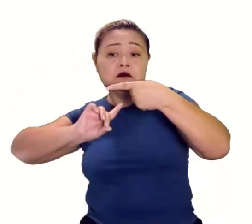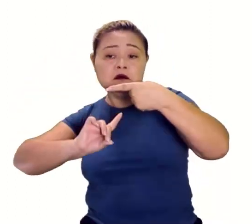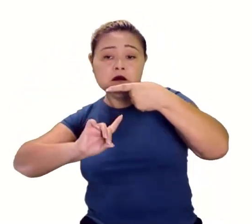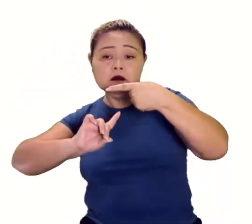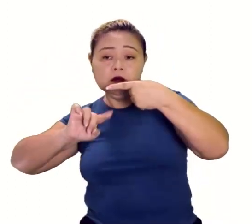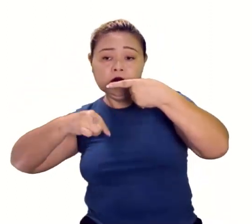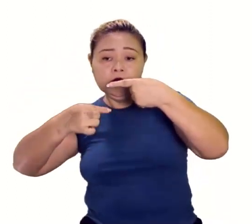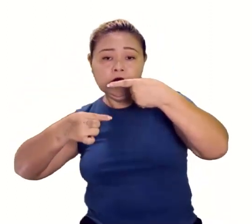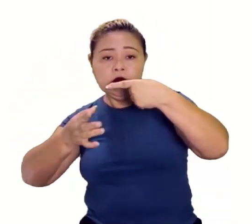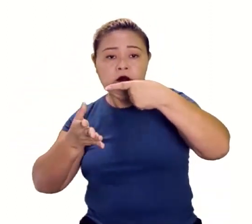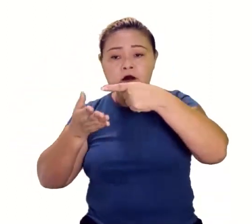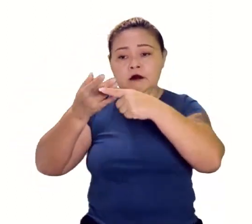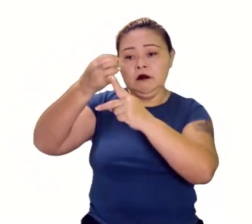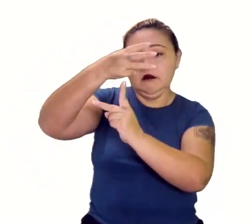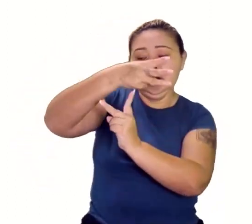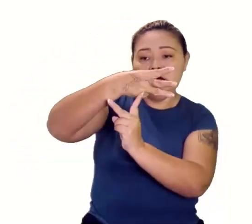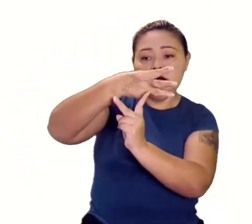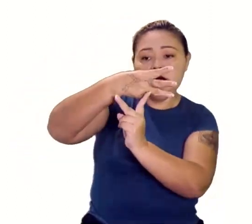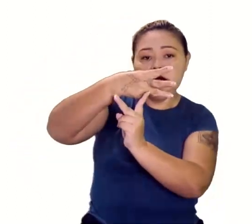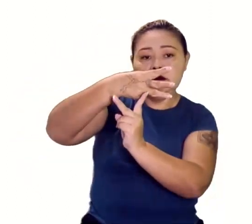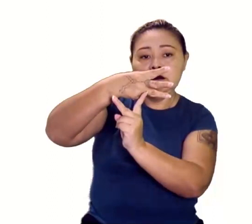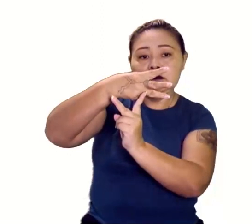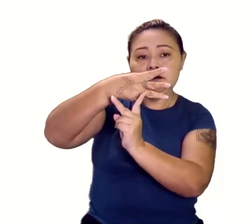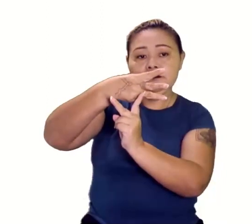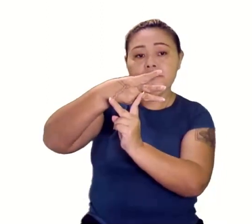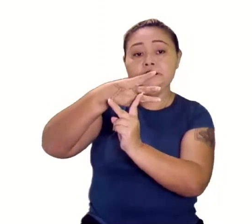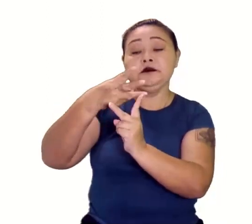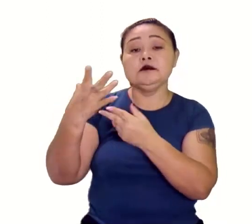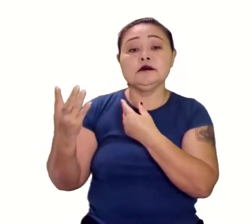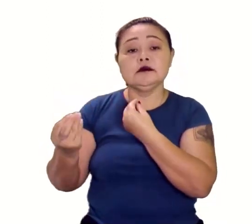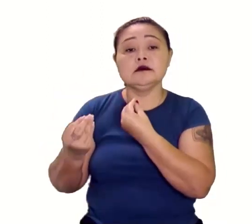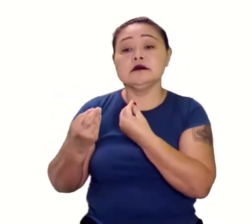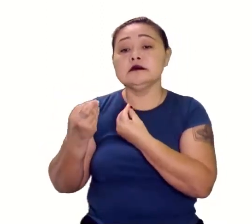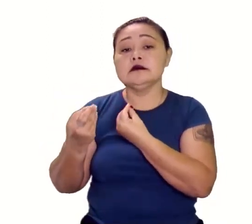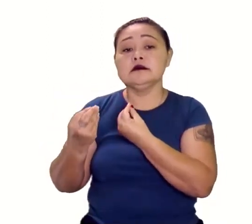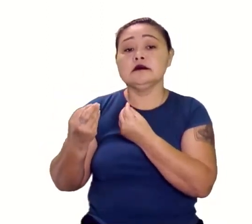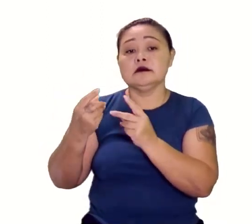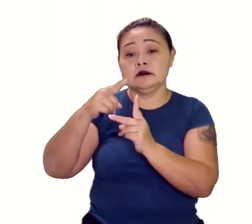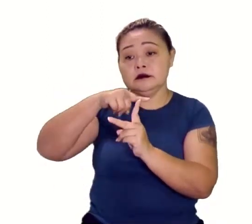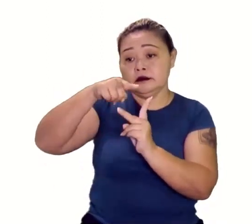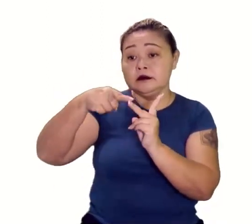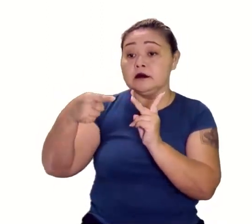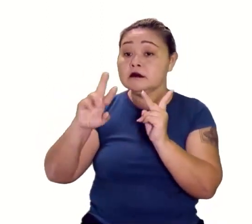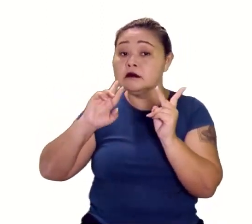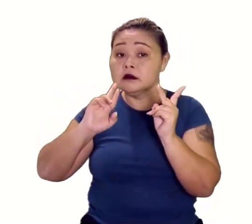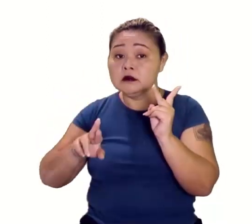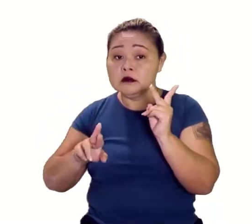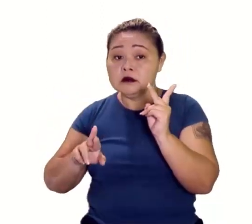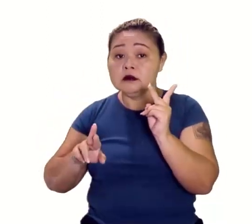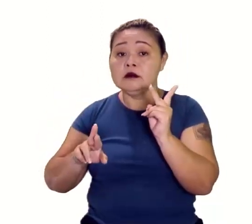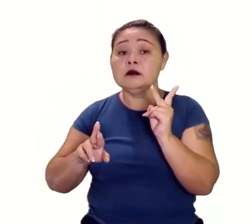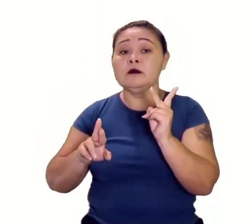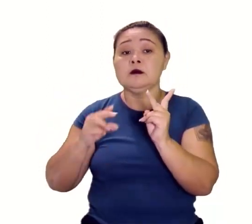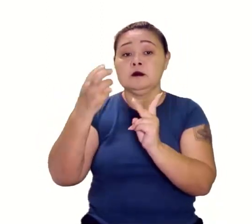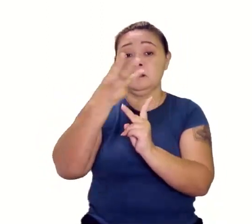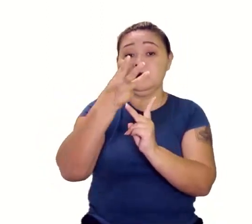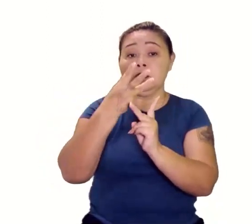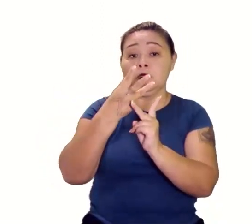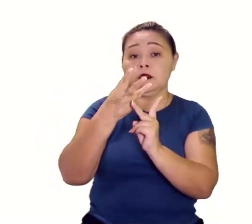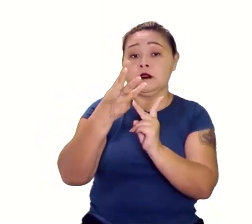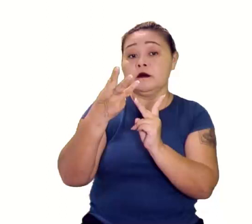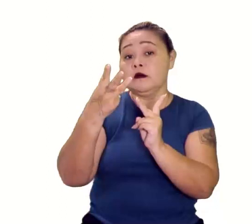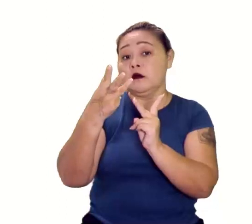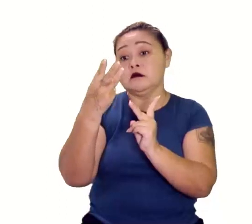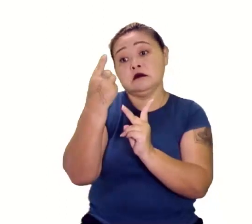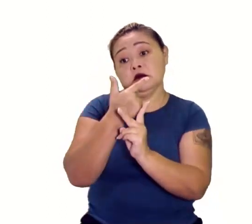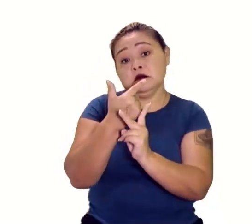tanto desempenho fica fora, né? E aí, vamos lá. Podemos resolver, né? Raiz cúbica, 8 ao